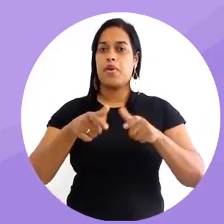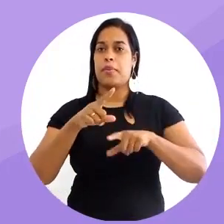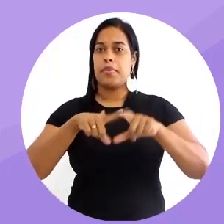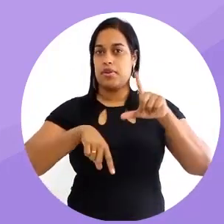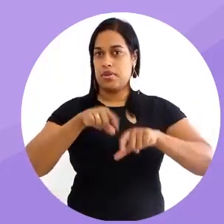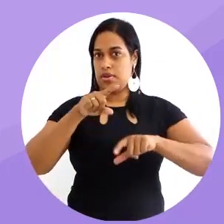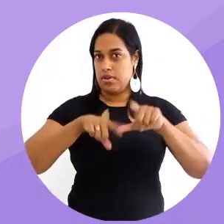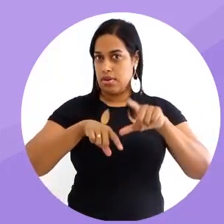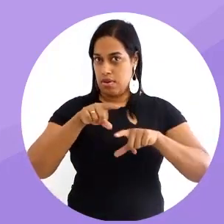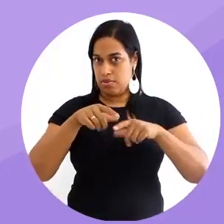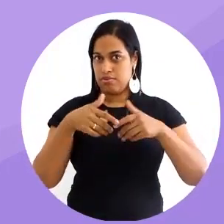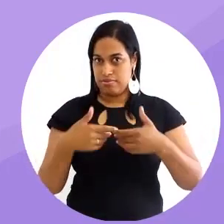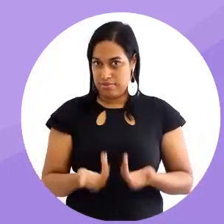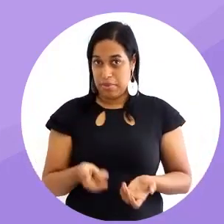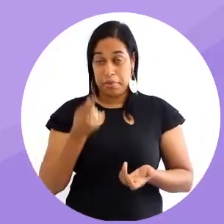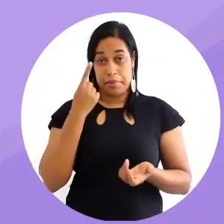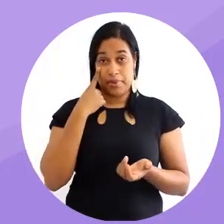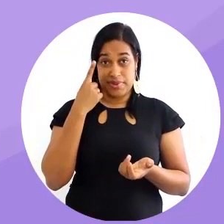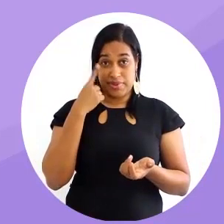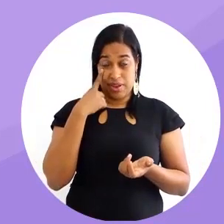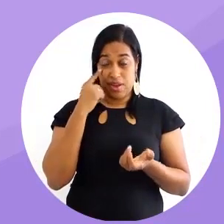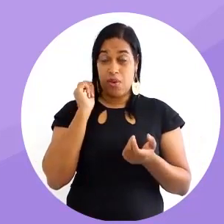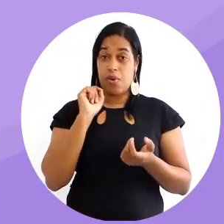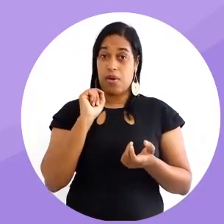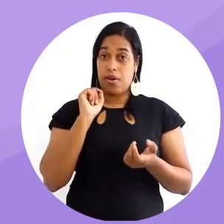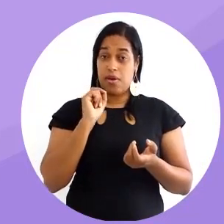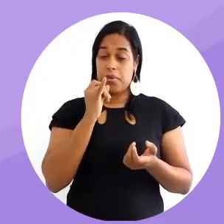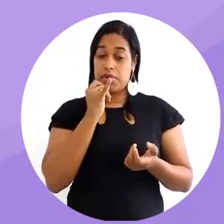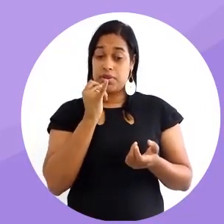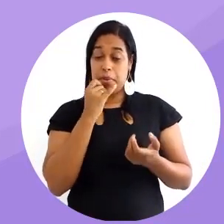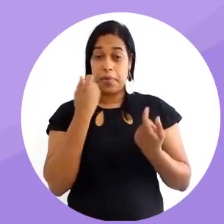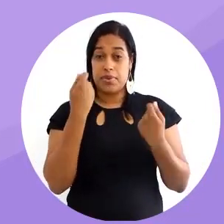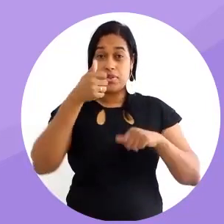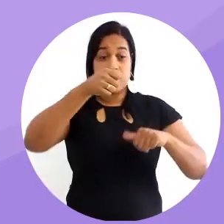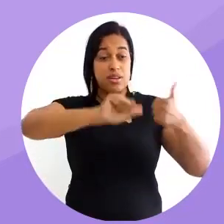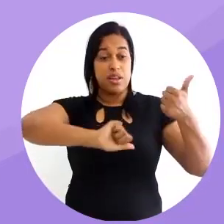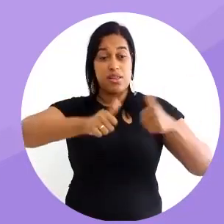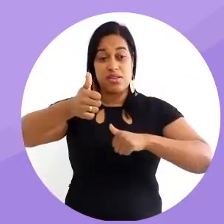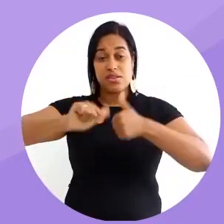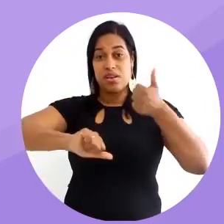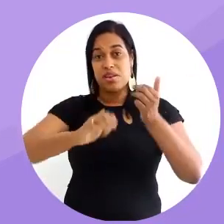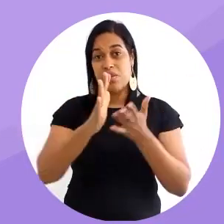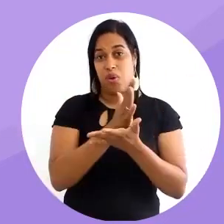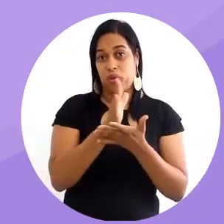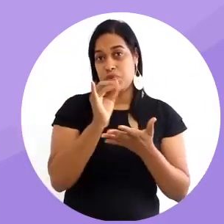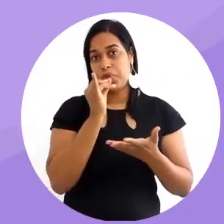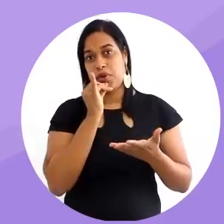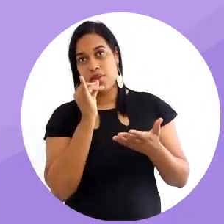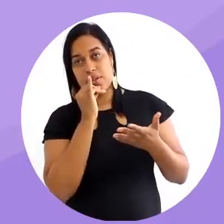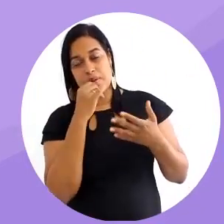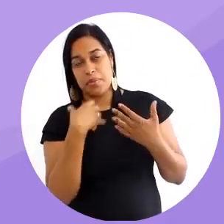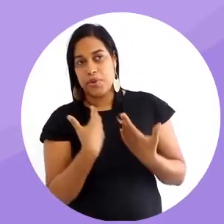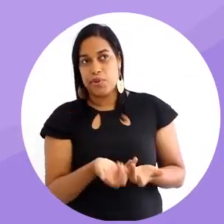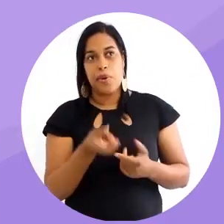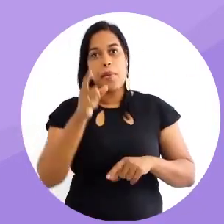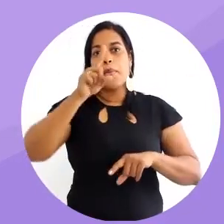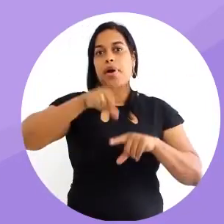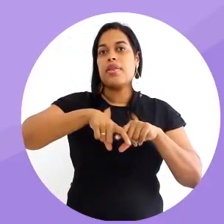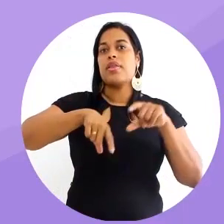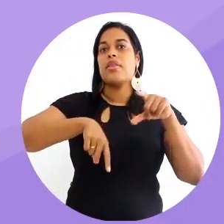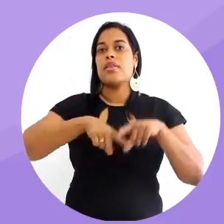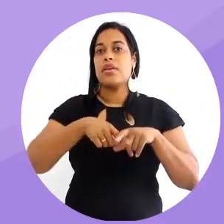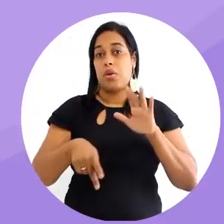de um material? Para levar em consideração o custo-benefício, deve ser analisados alguns pontos, como por exemplo, o custo